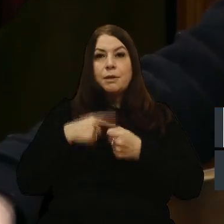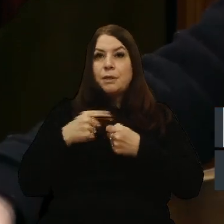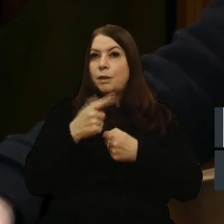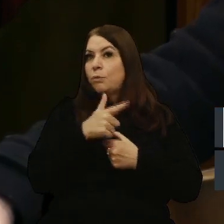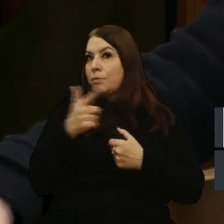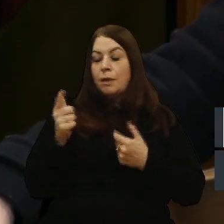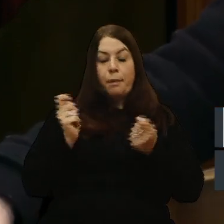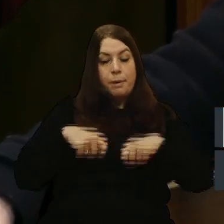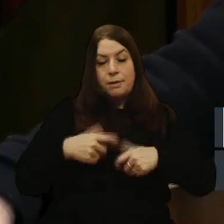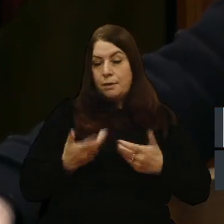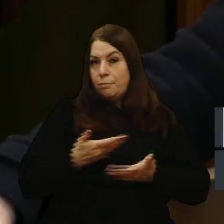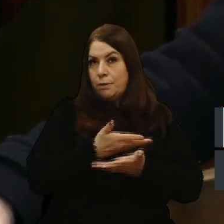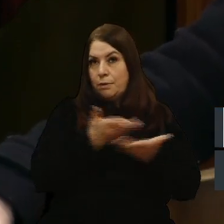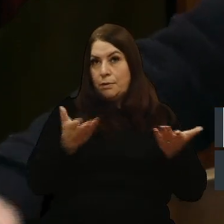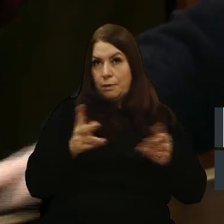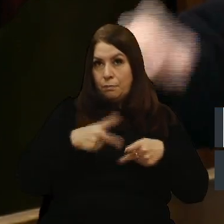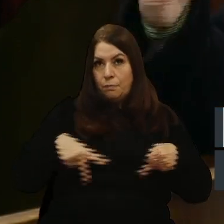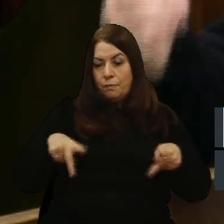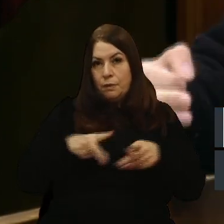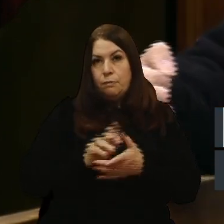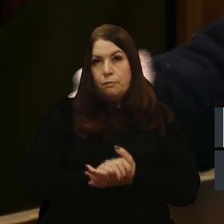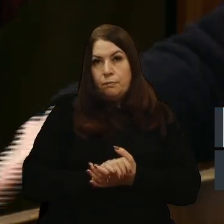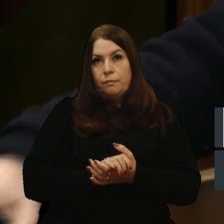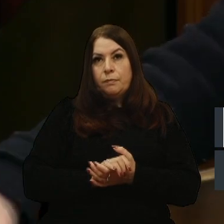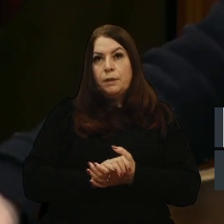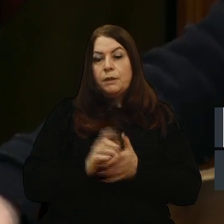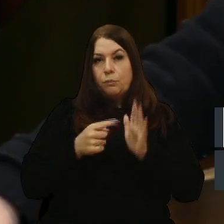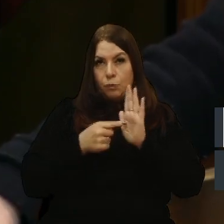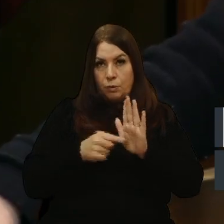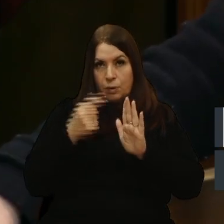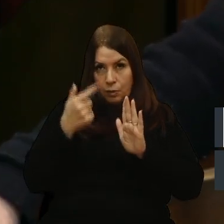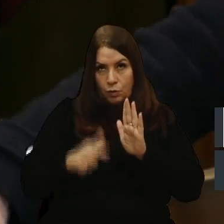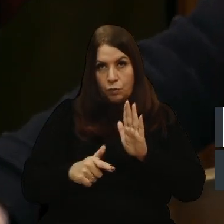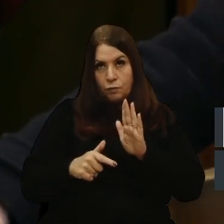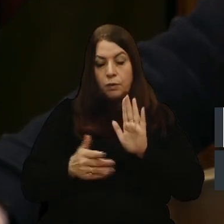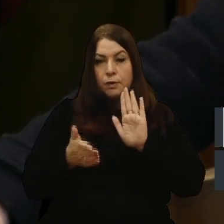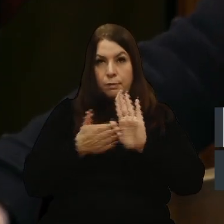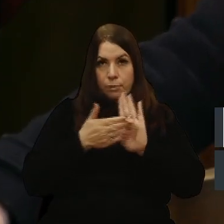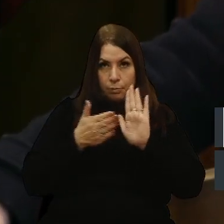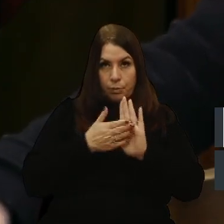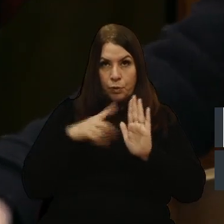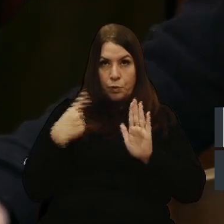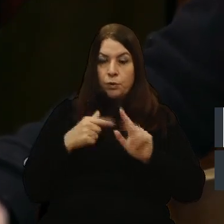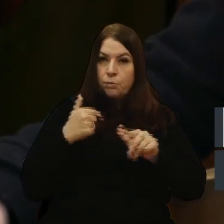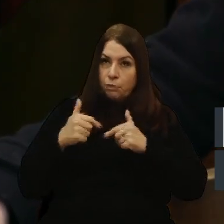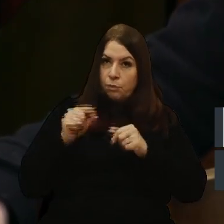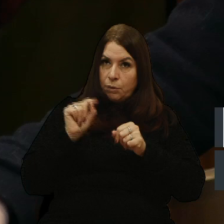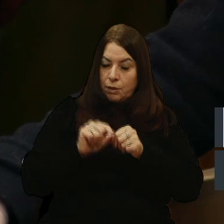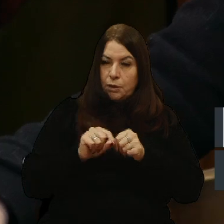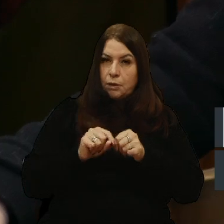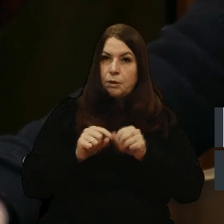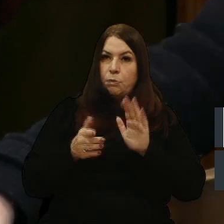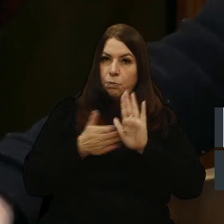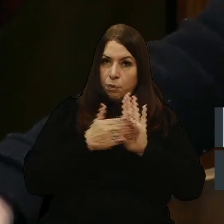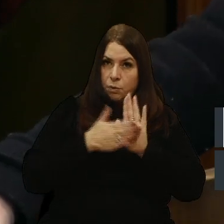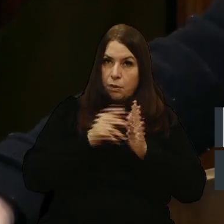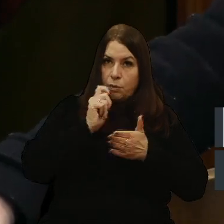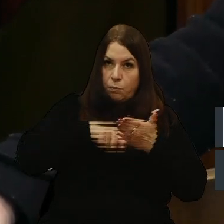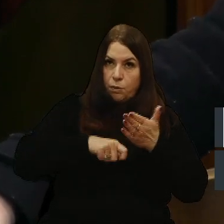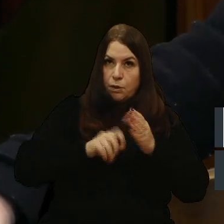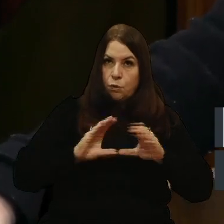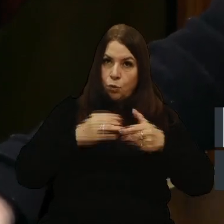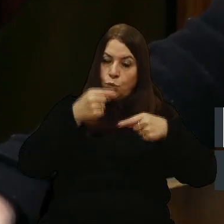tem capacidade de oferecer para a nossa população. Então, trago aqui, de novo, essa pauta. Nós estamos trabalhando para isso, protocolamos uma